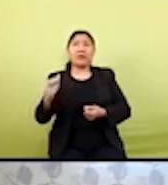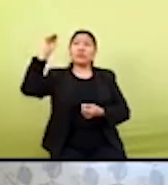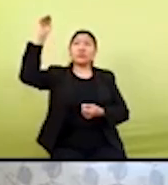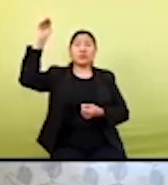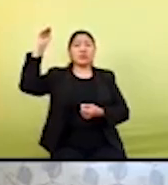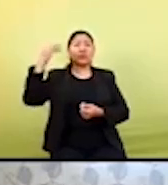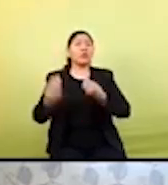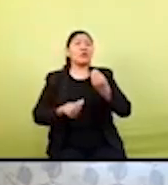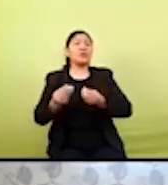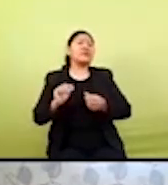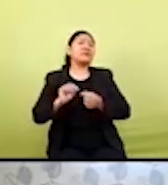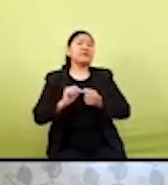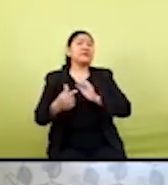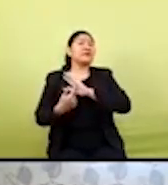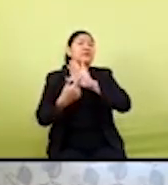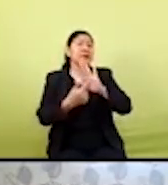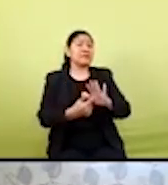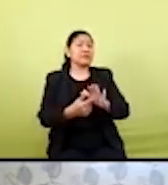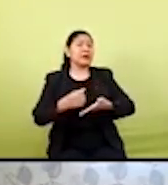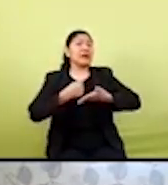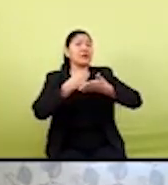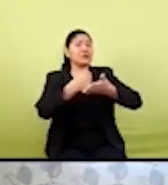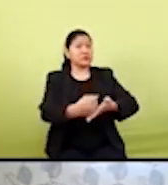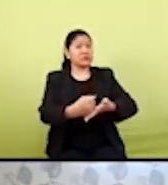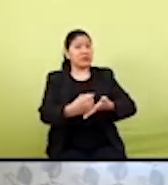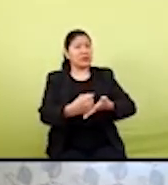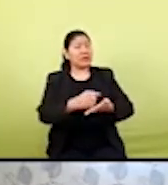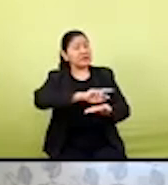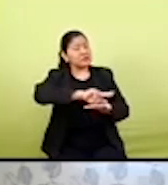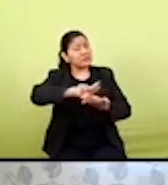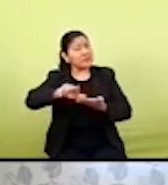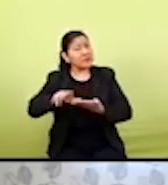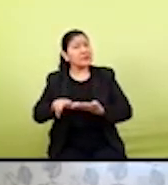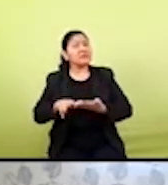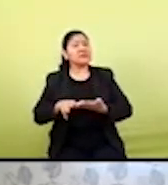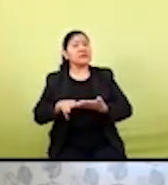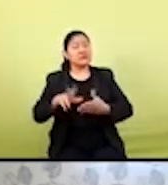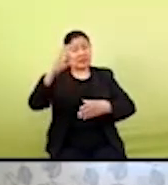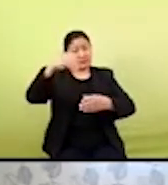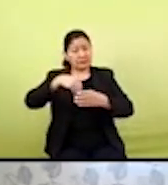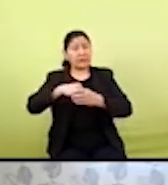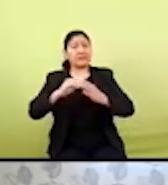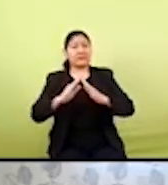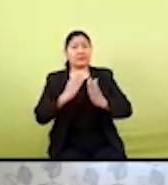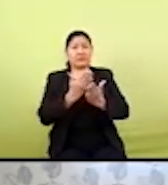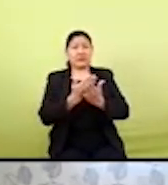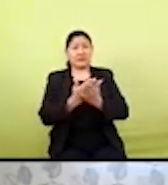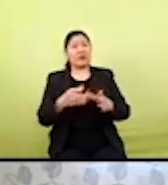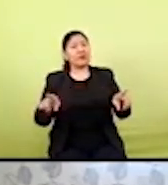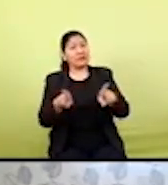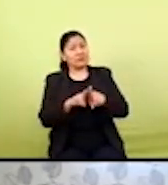ressignificar, inclusive, feminilidades, masculinidades, dentro do ambiente escolar e dentro das